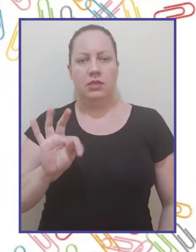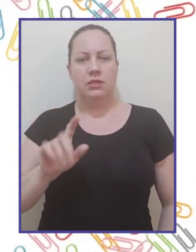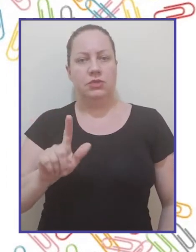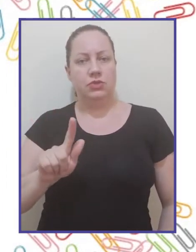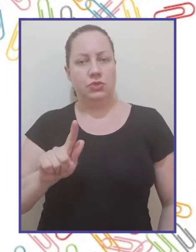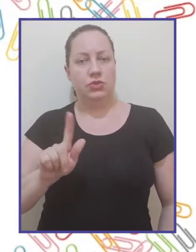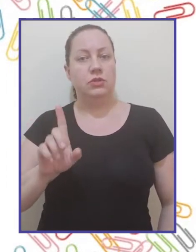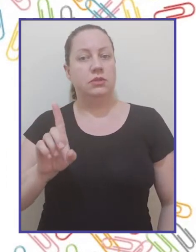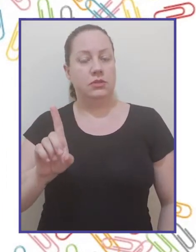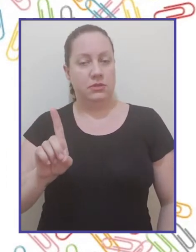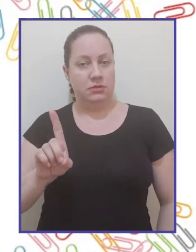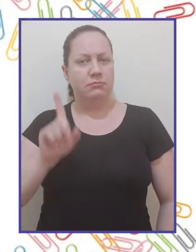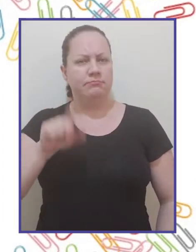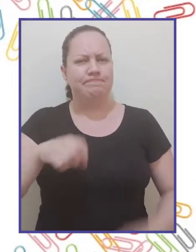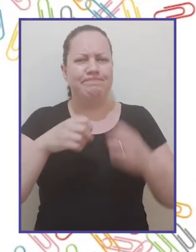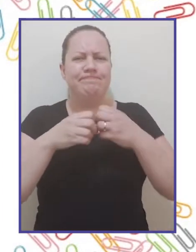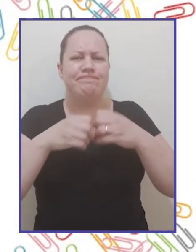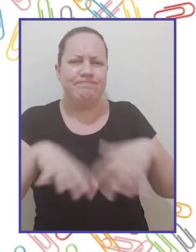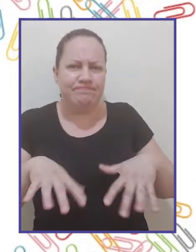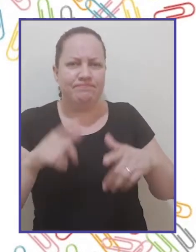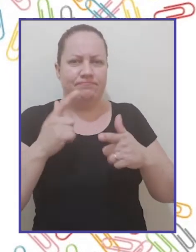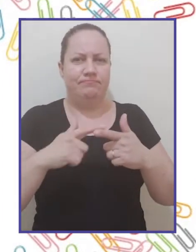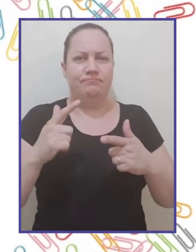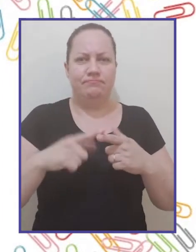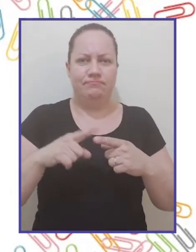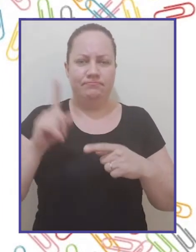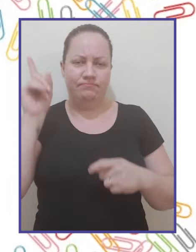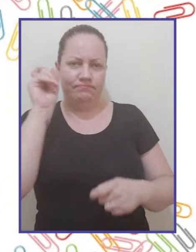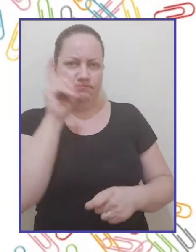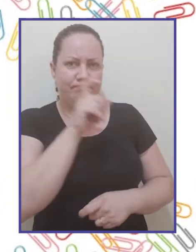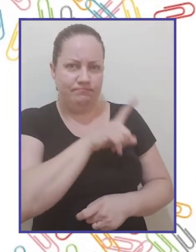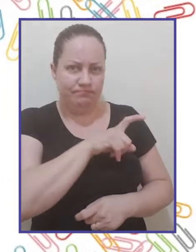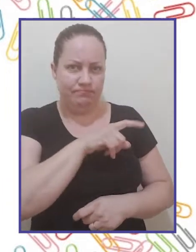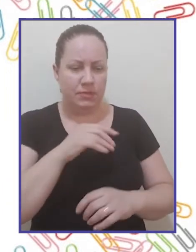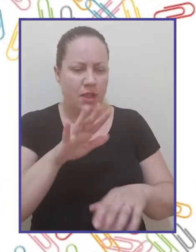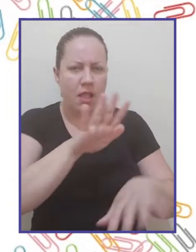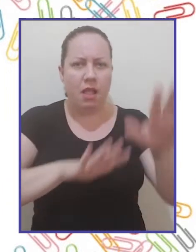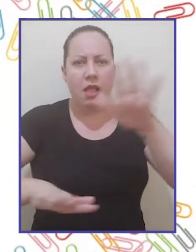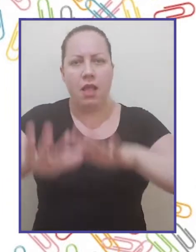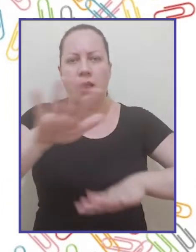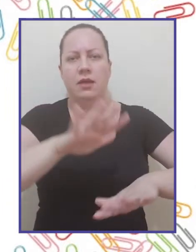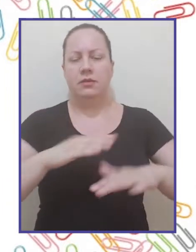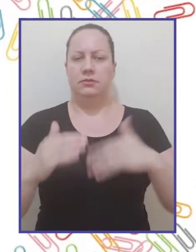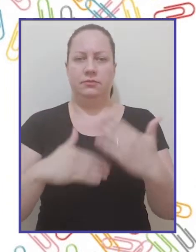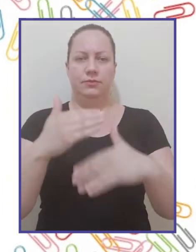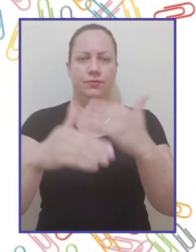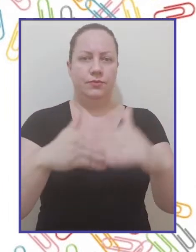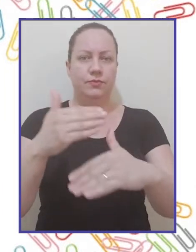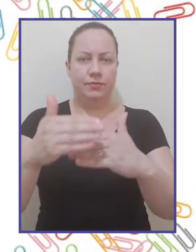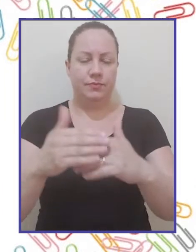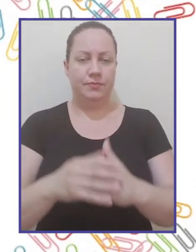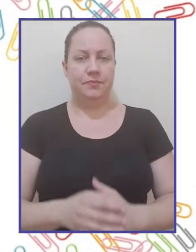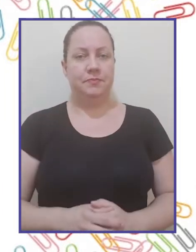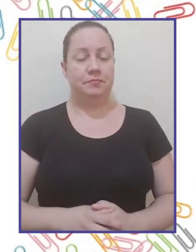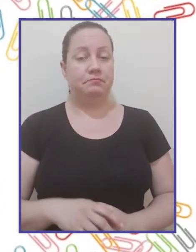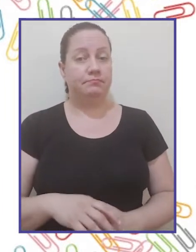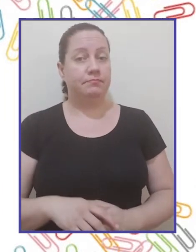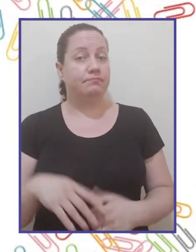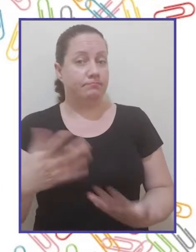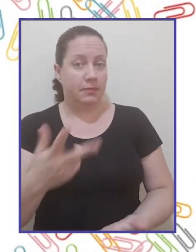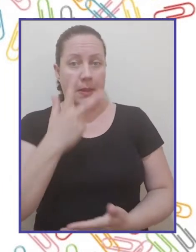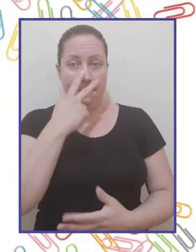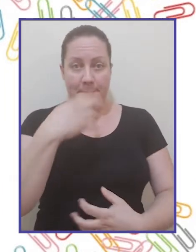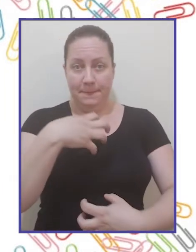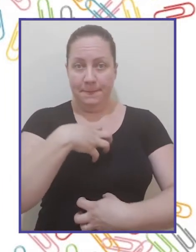por prejuízo severo e invasivo em diversas áreas do desenvolvimento. Da